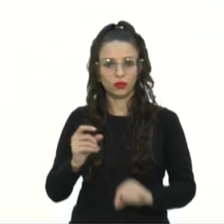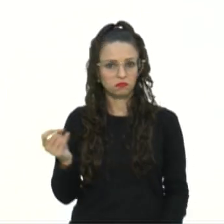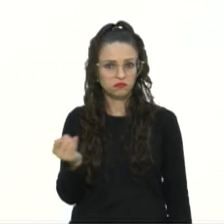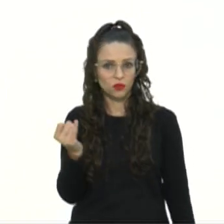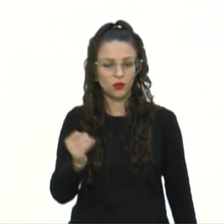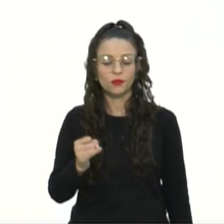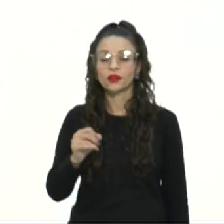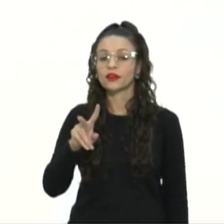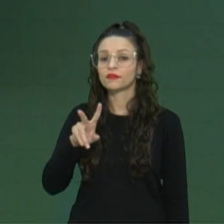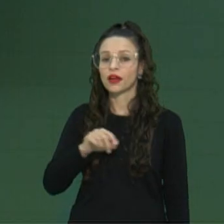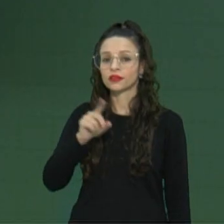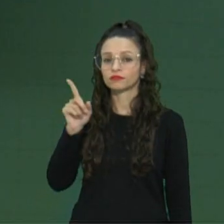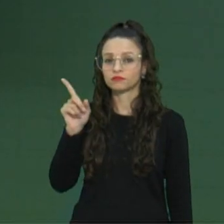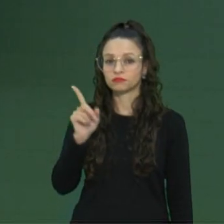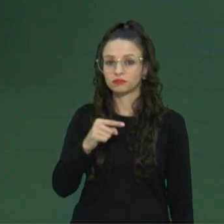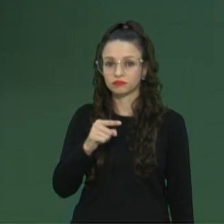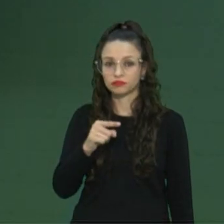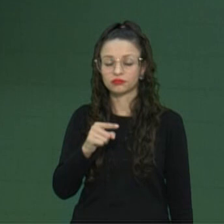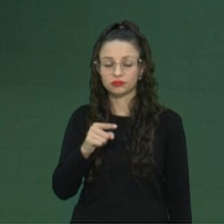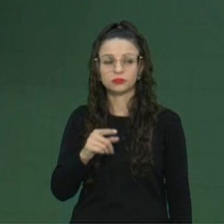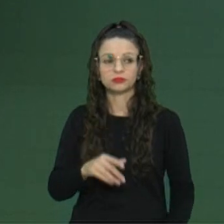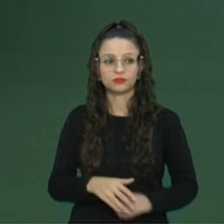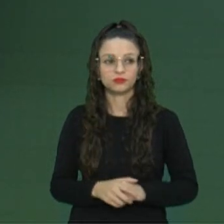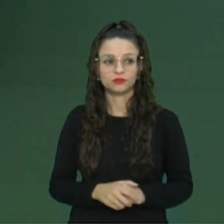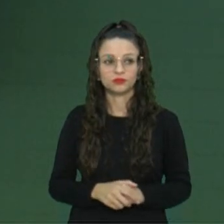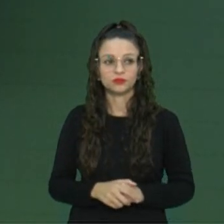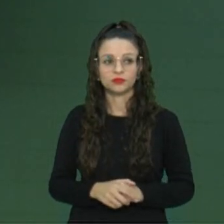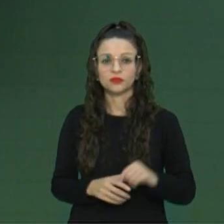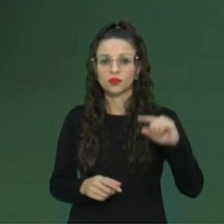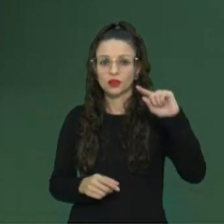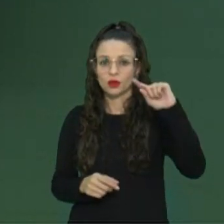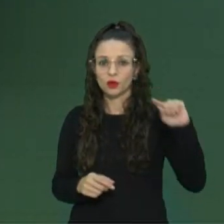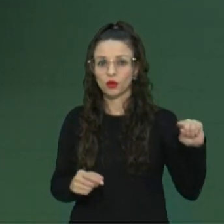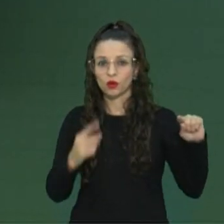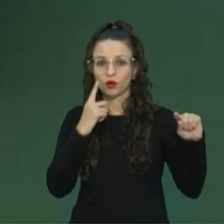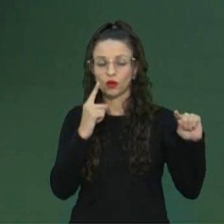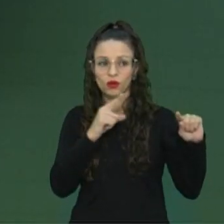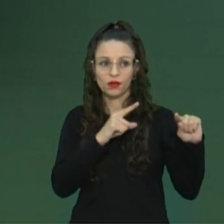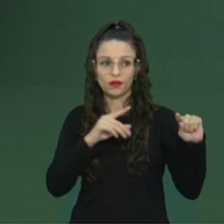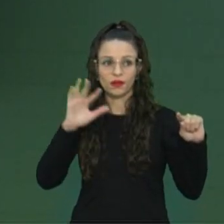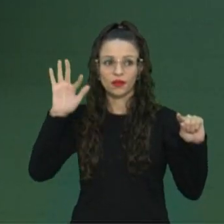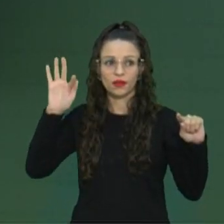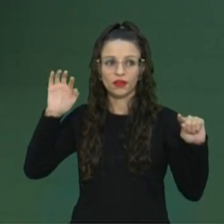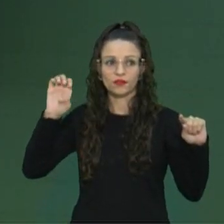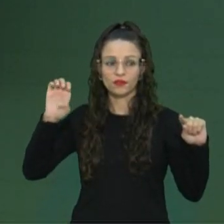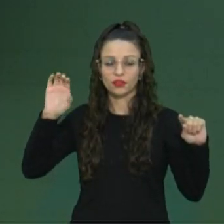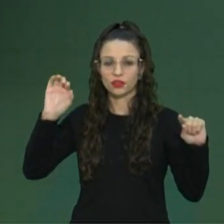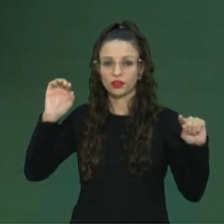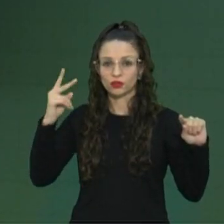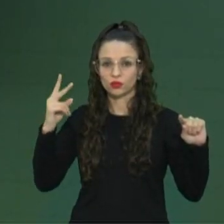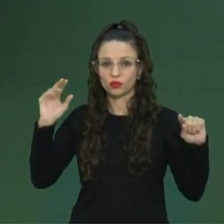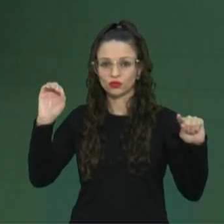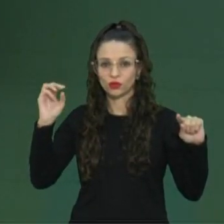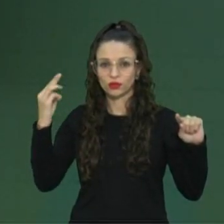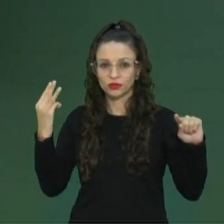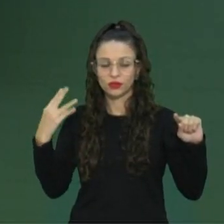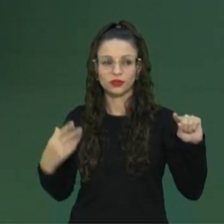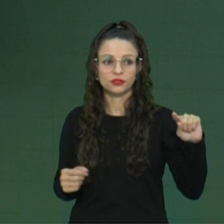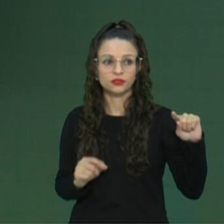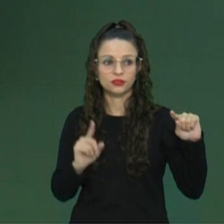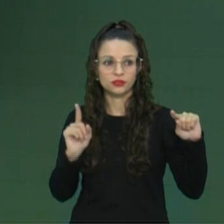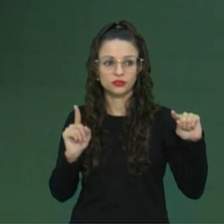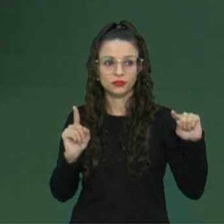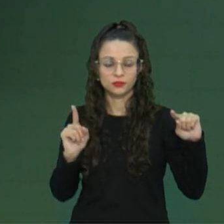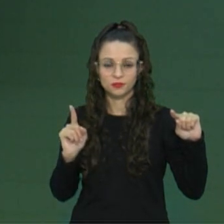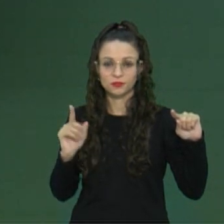vai eliminar conforme a posição delas. Então eu tenho aqui um Fe2O3, uma quantidade meio do